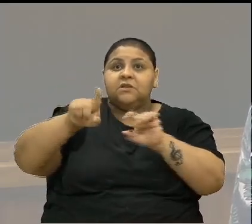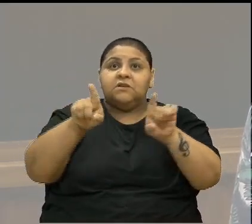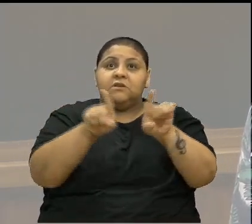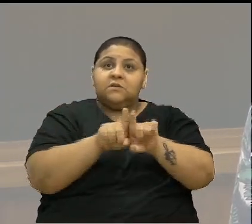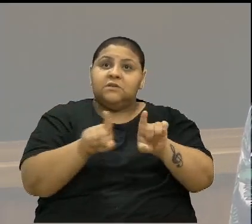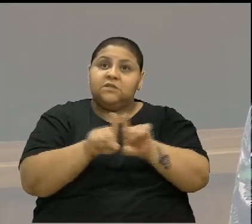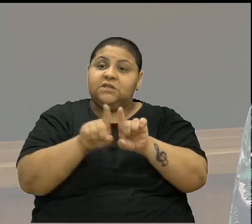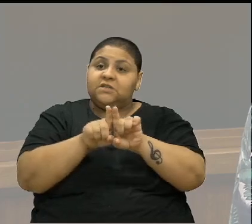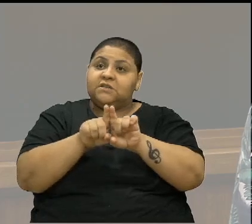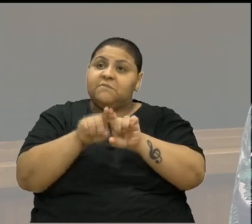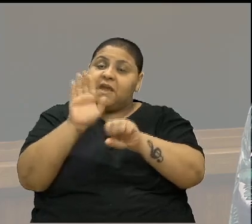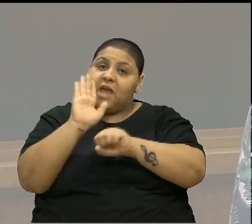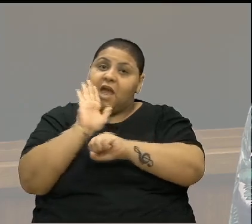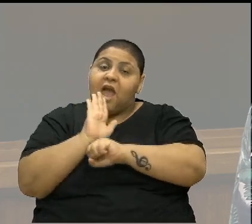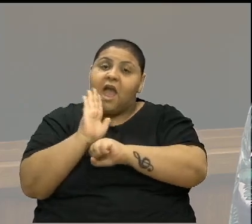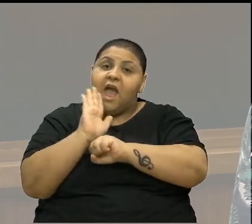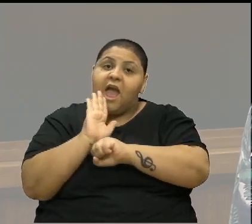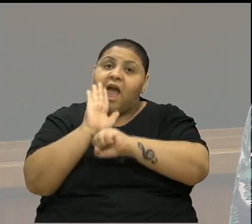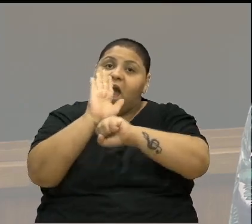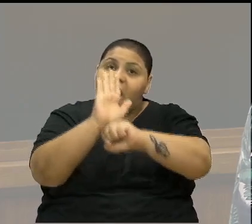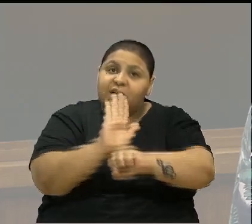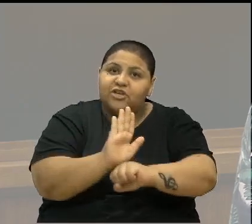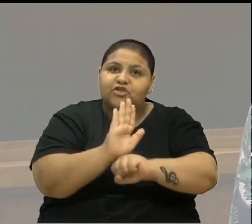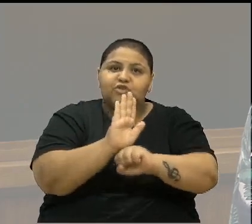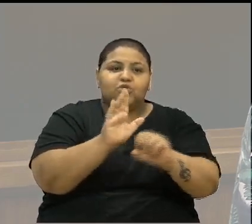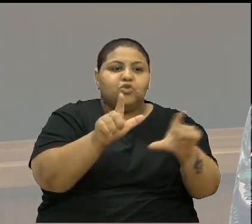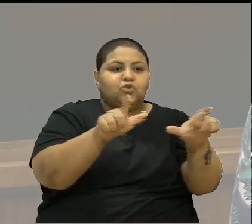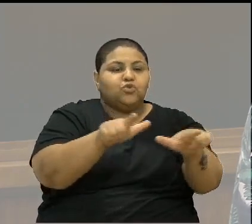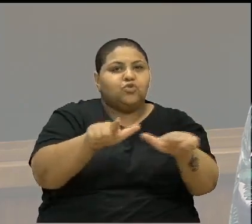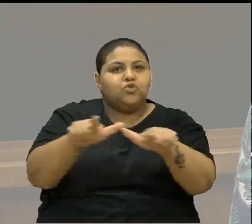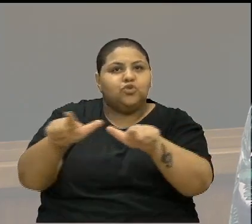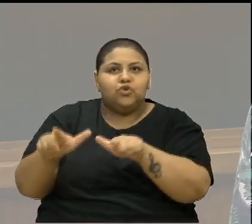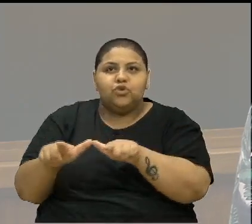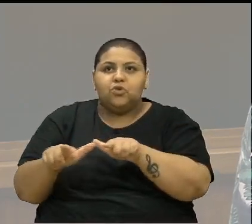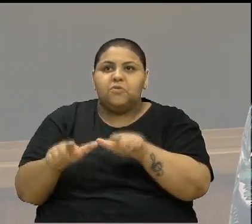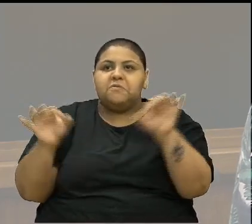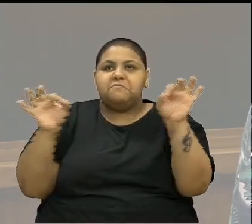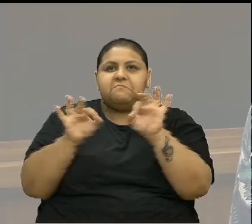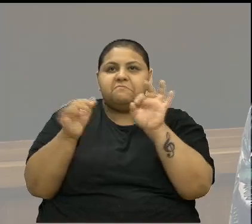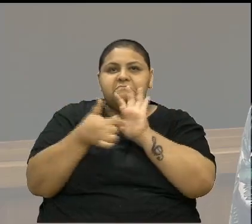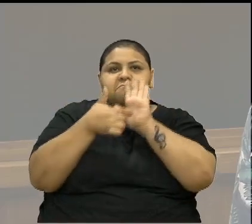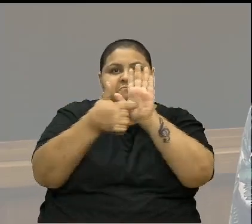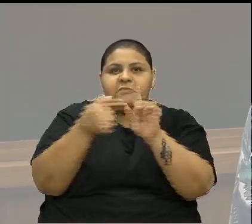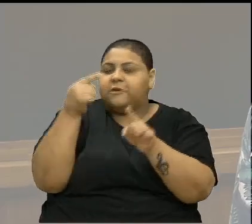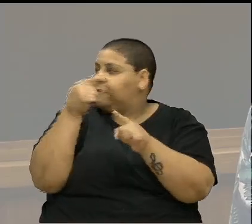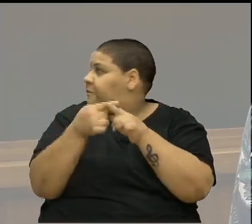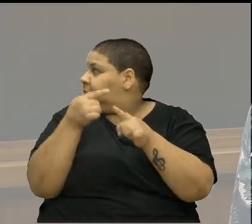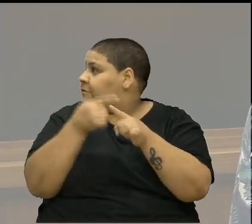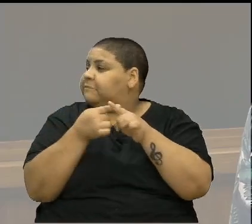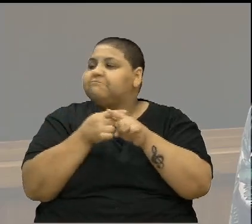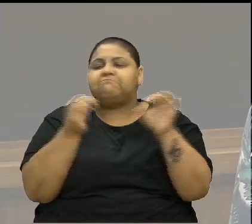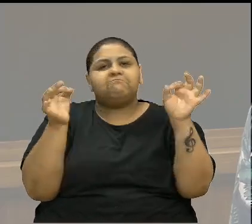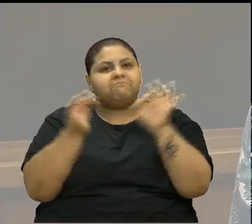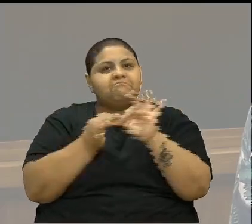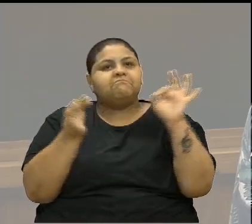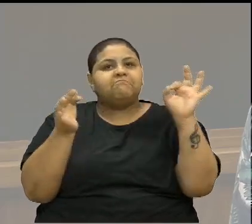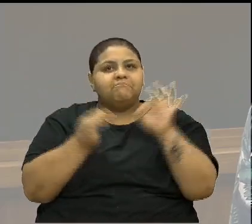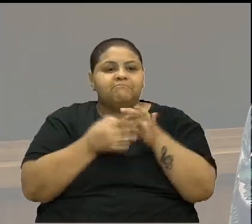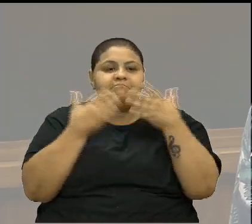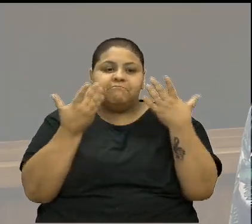é beneficiada com esses espaços, com esses espetáculos, porque são